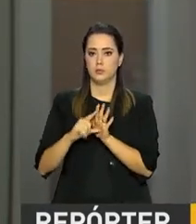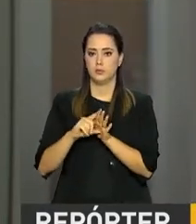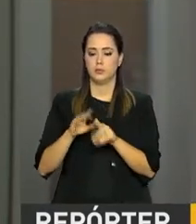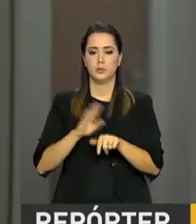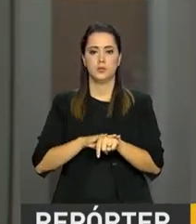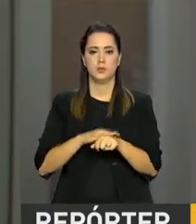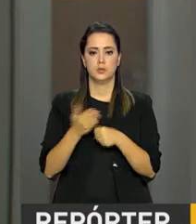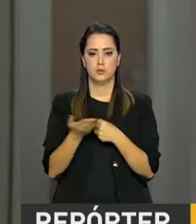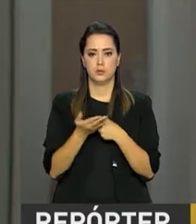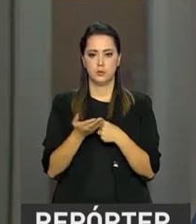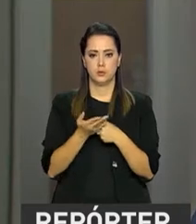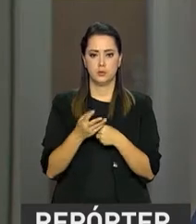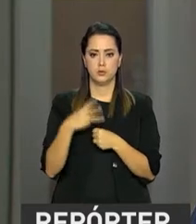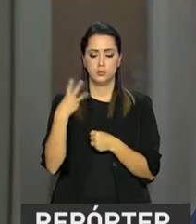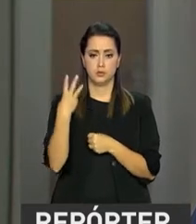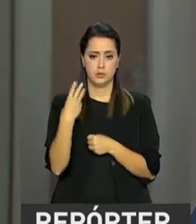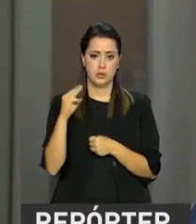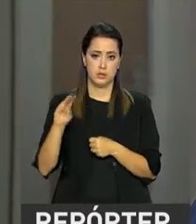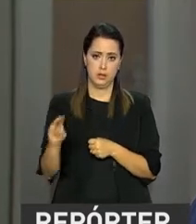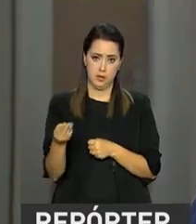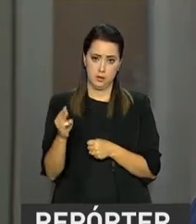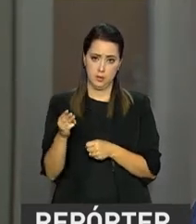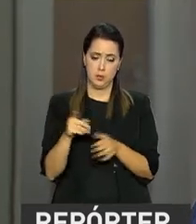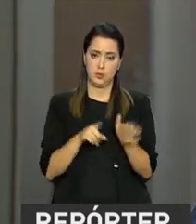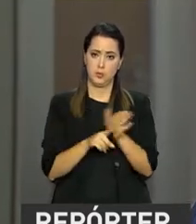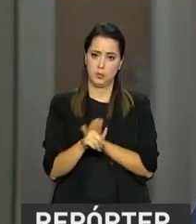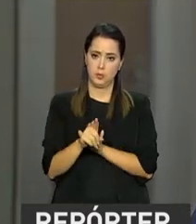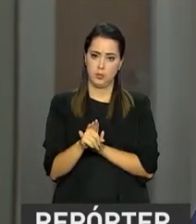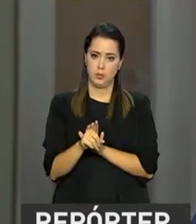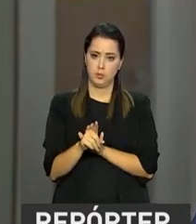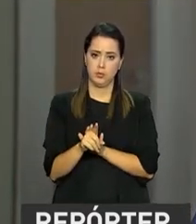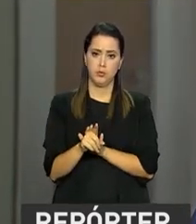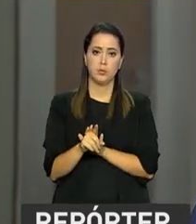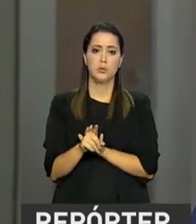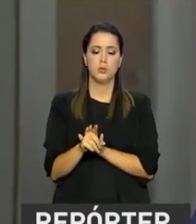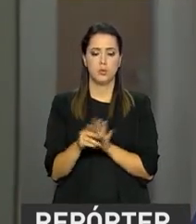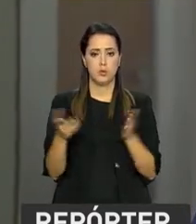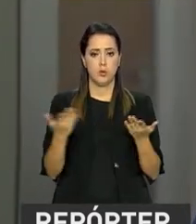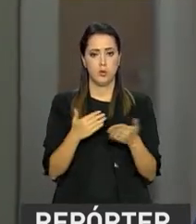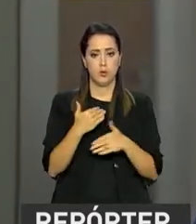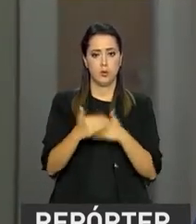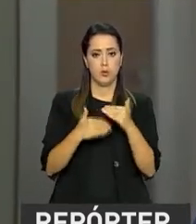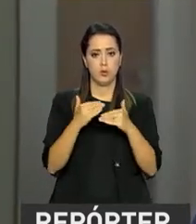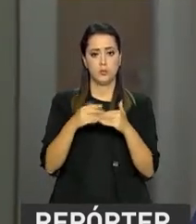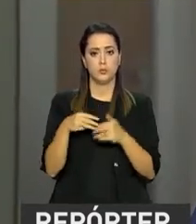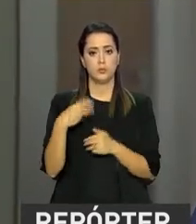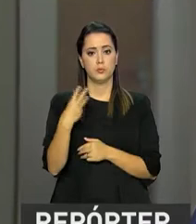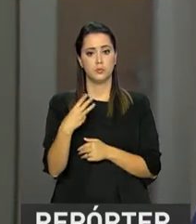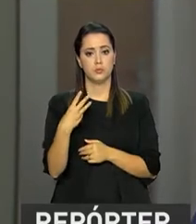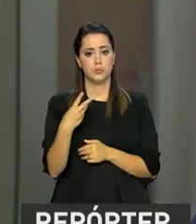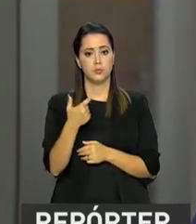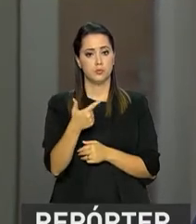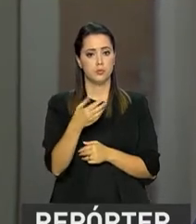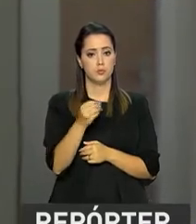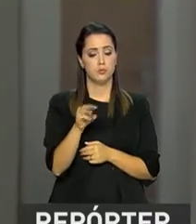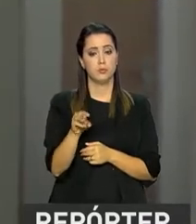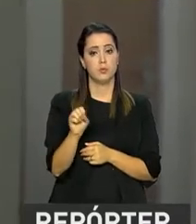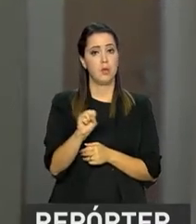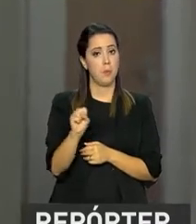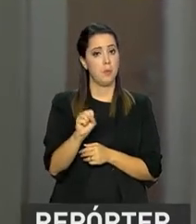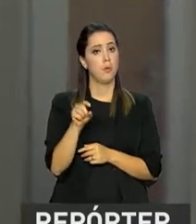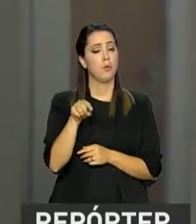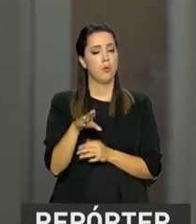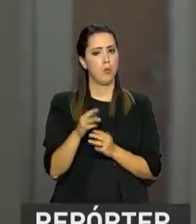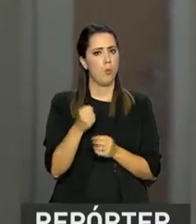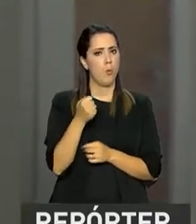um tempo médio de resolução de três minutos por questão o segundo dia de prova no segundo domingo e passa agora a ter 3 minutos e 20 segundos tomou um ganho